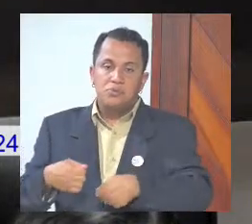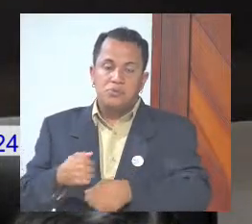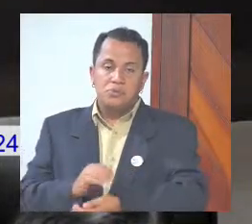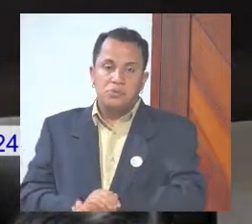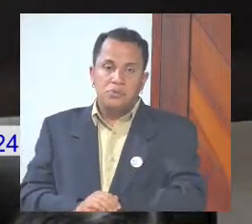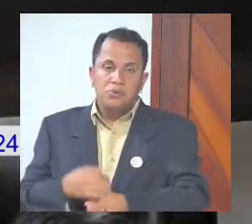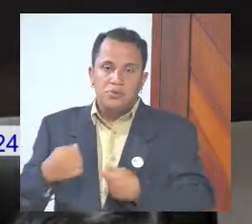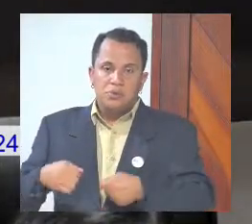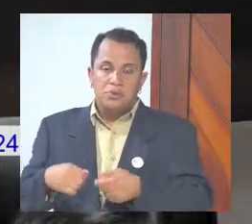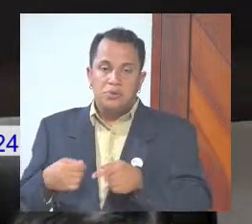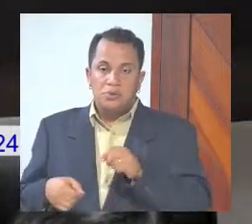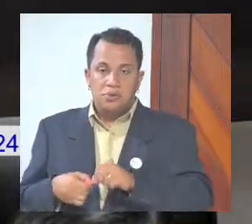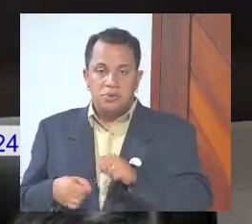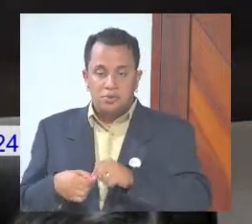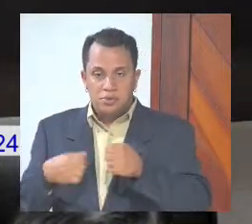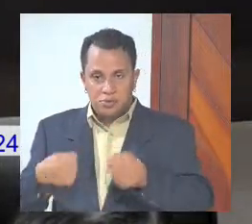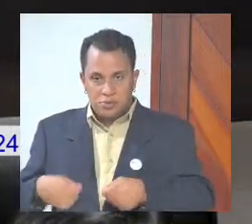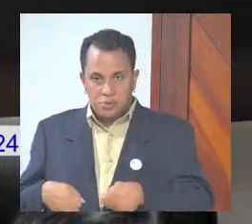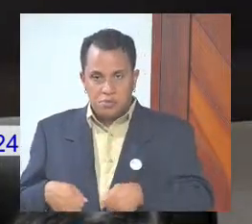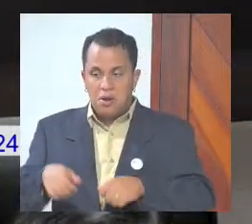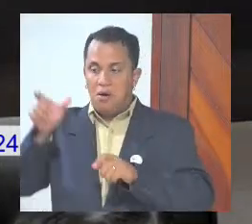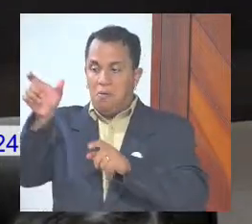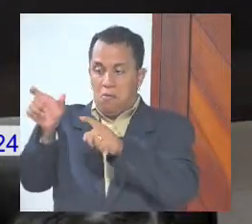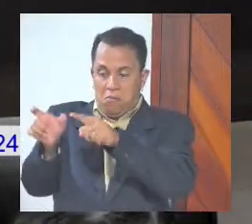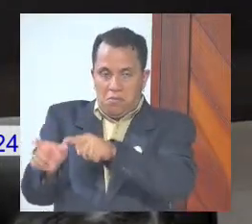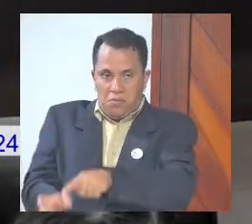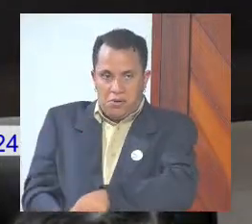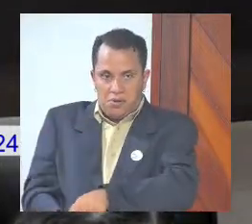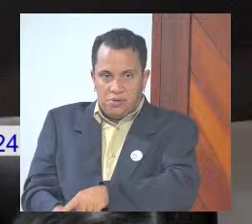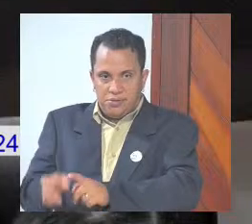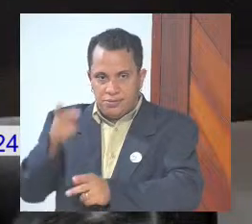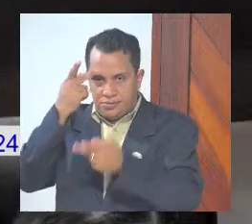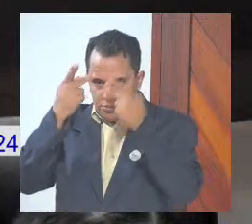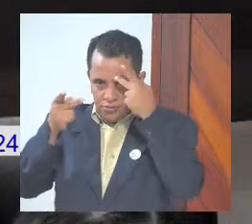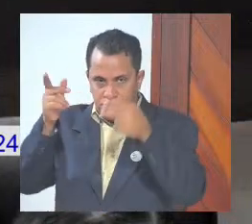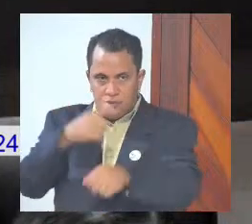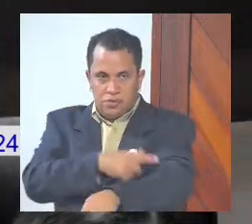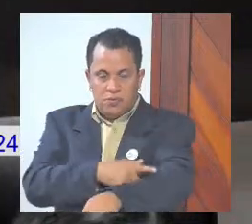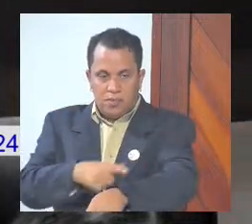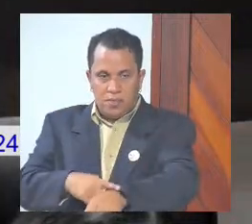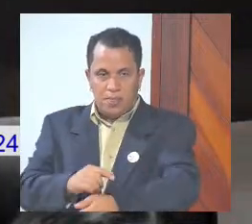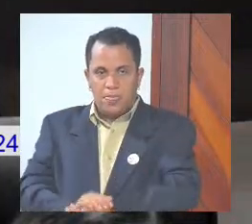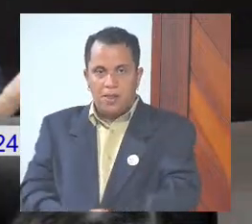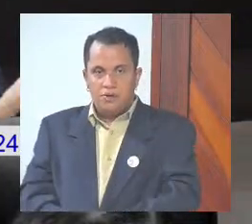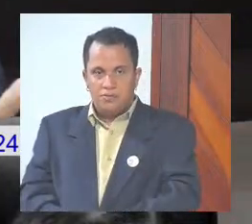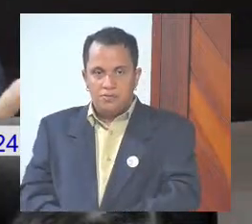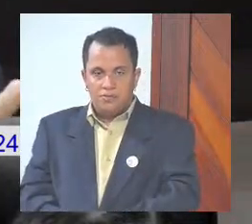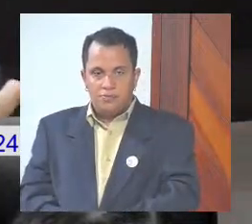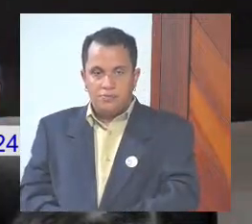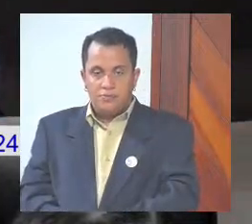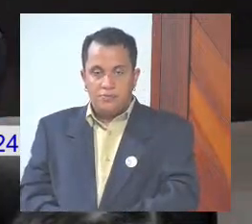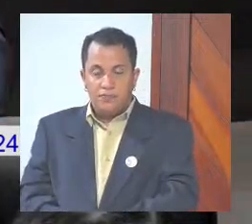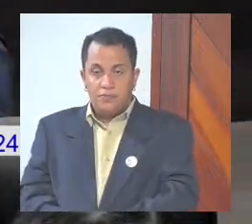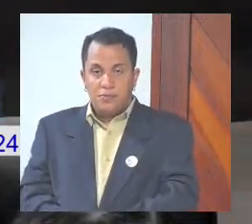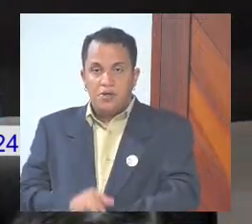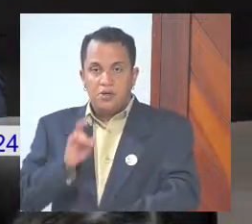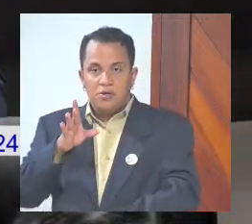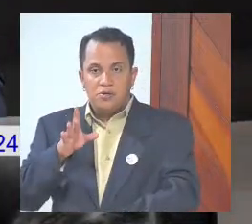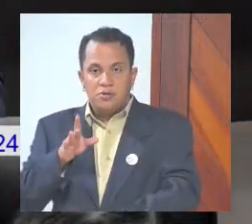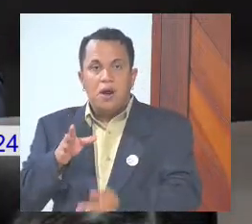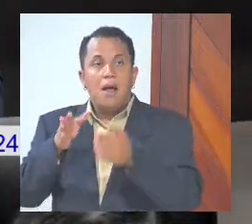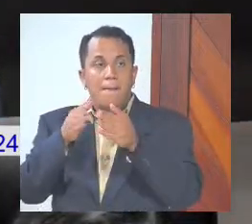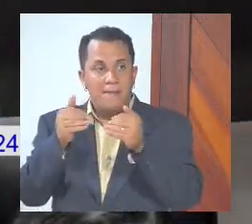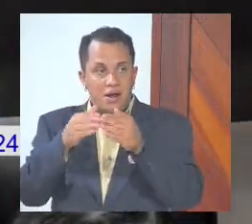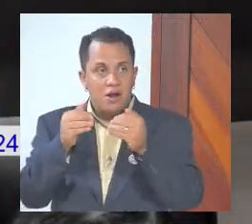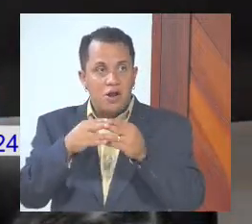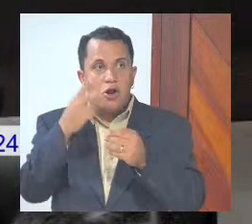plano, porque o que deveria ficar e deve ficar em primeiro plano é a questão da educação. Infelizmente é isso. Só estão aqui cobrando